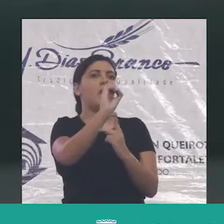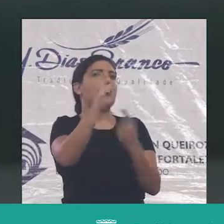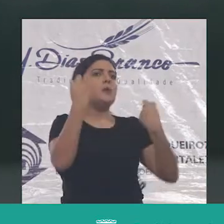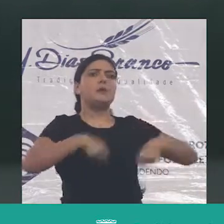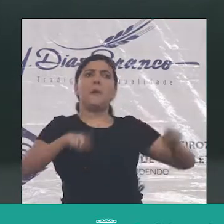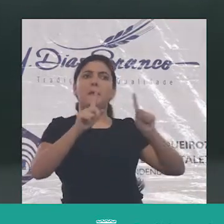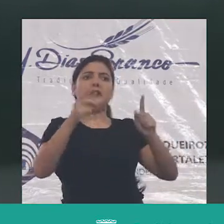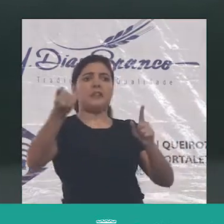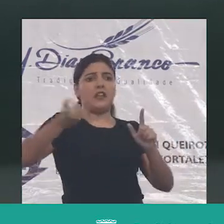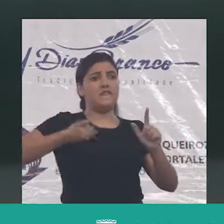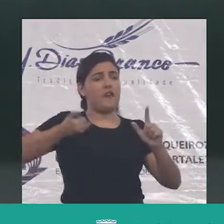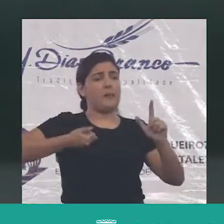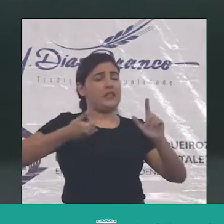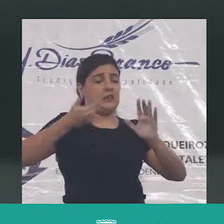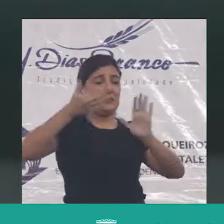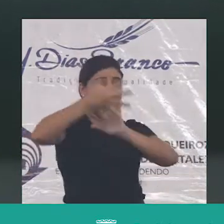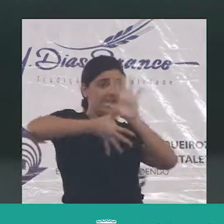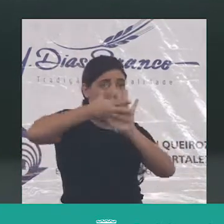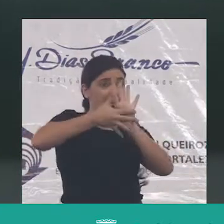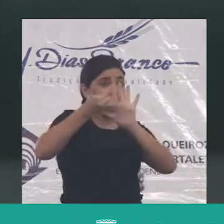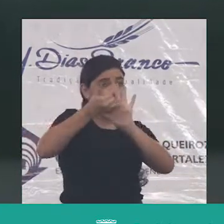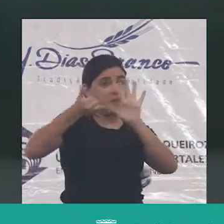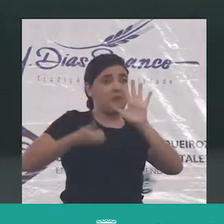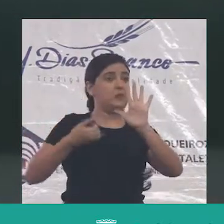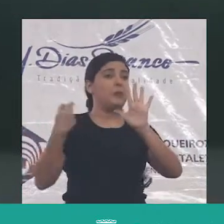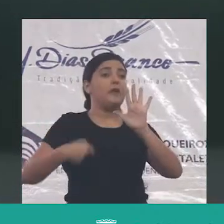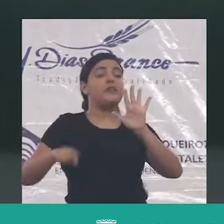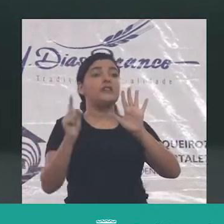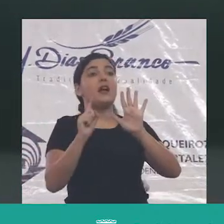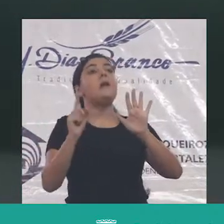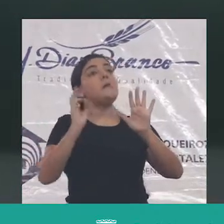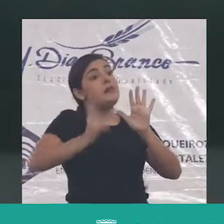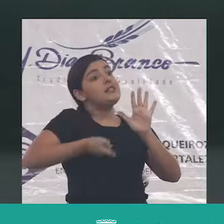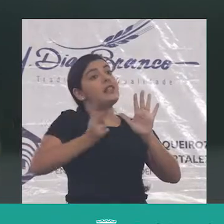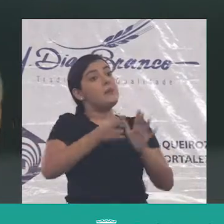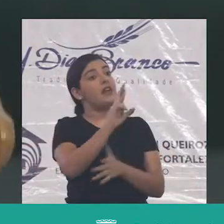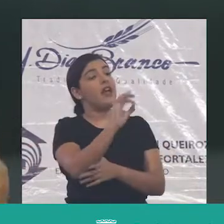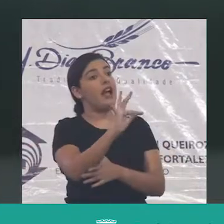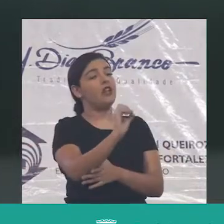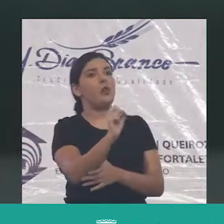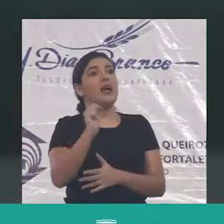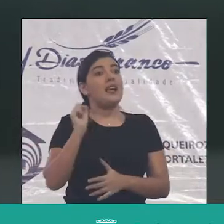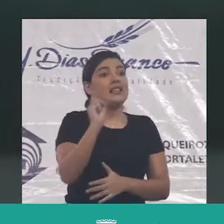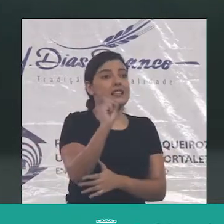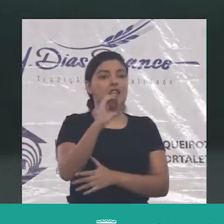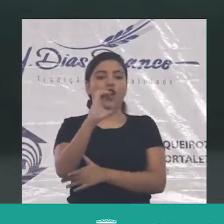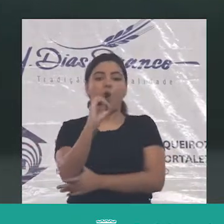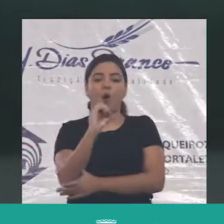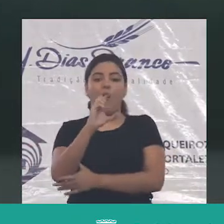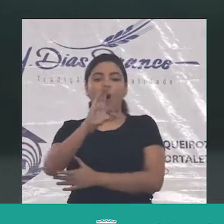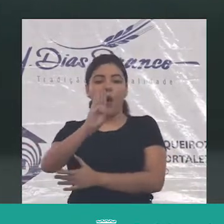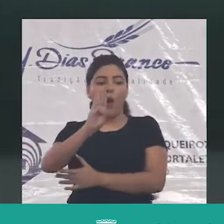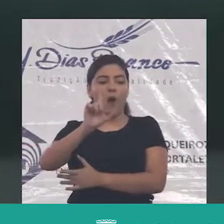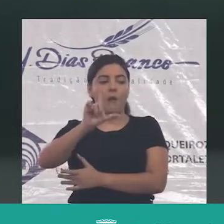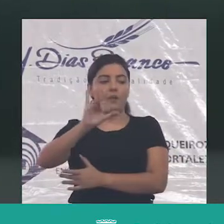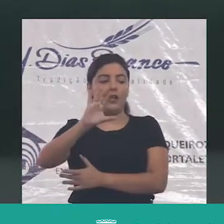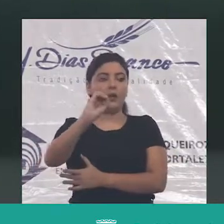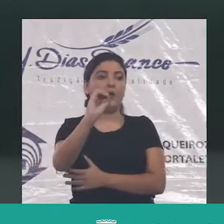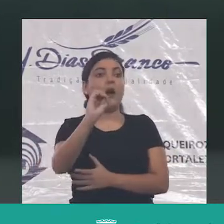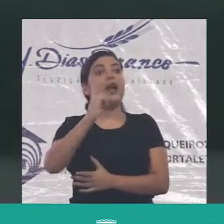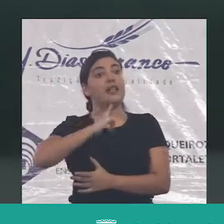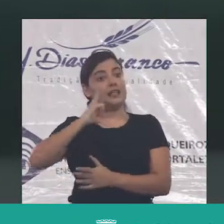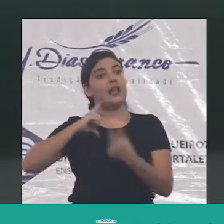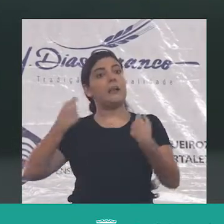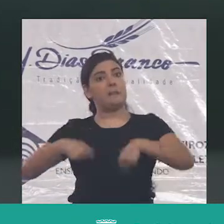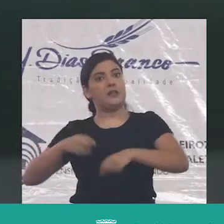dita. Mesmo assim, o prisma será reto. Para ele se tornar oblíquo, aí sim é que a palavra oblíquo tem que